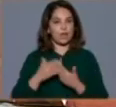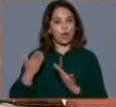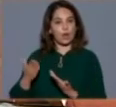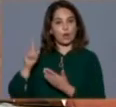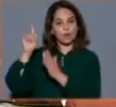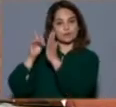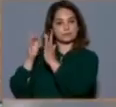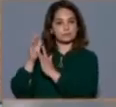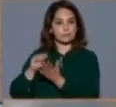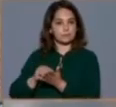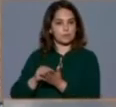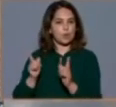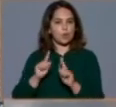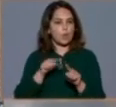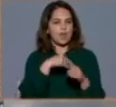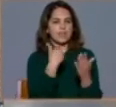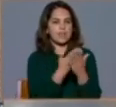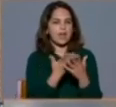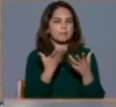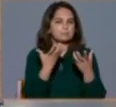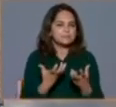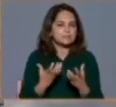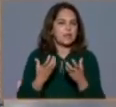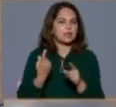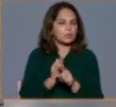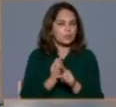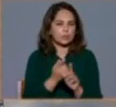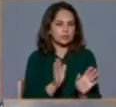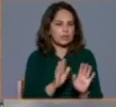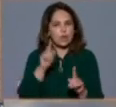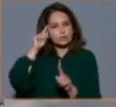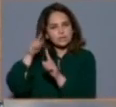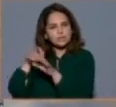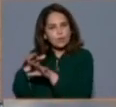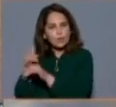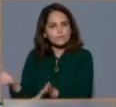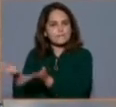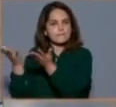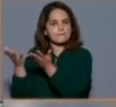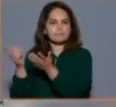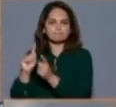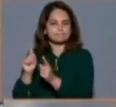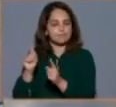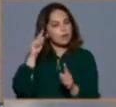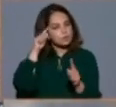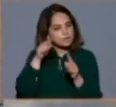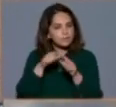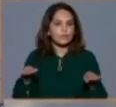trata de vos sobrecarregar para aliviar os outros, mas sim de procurar a